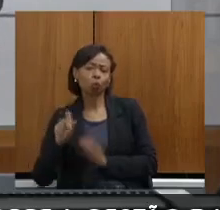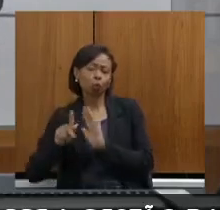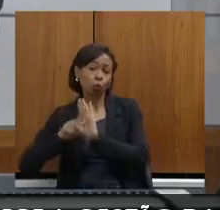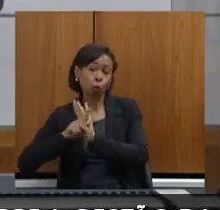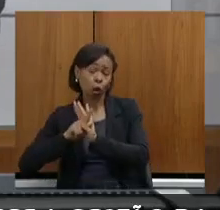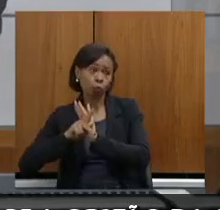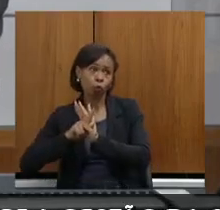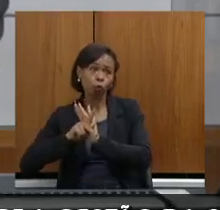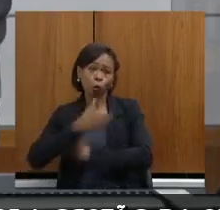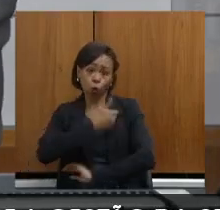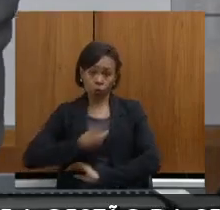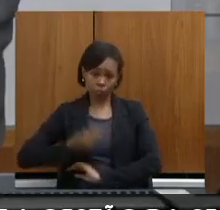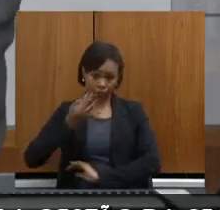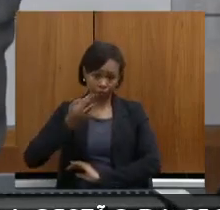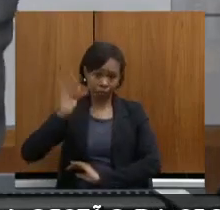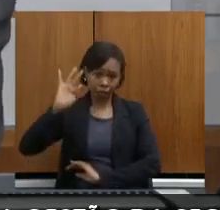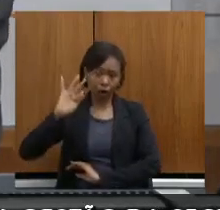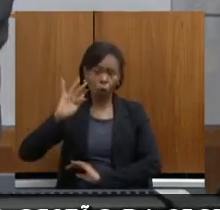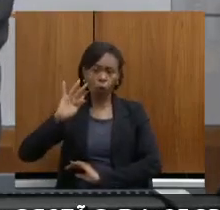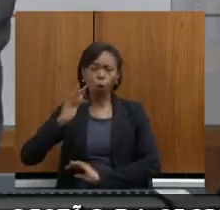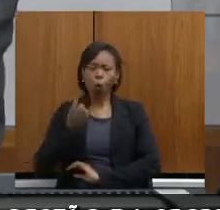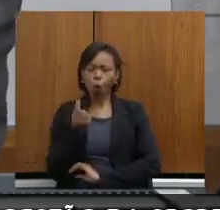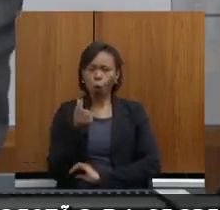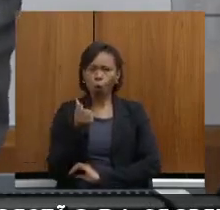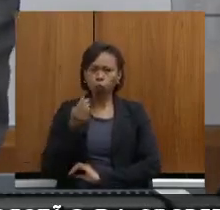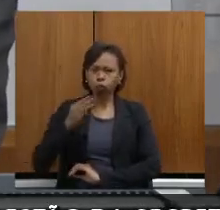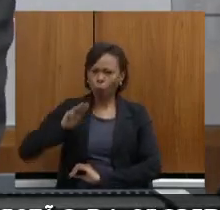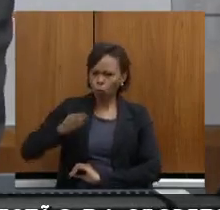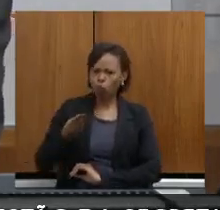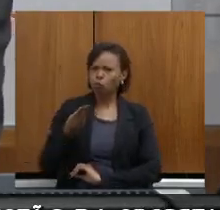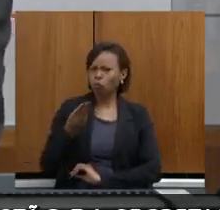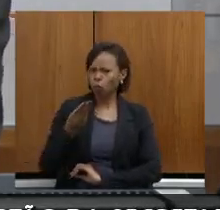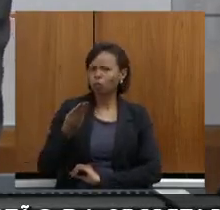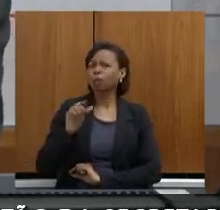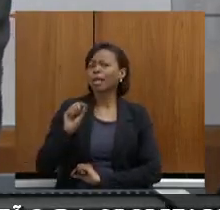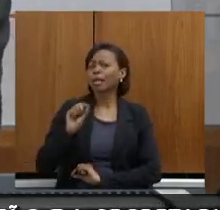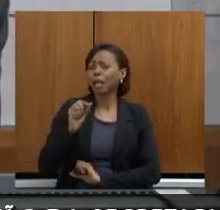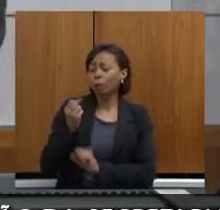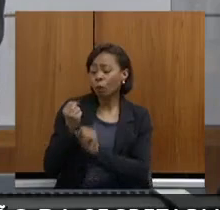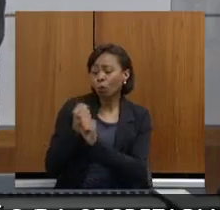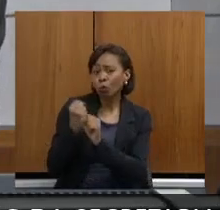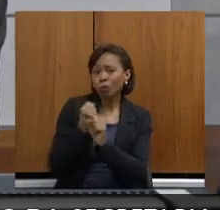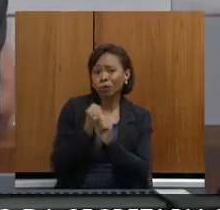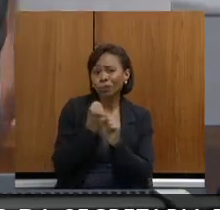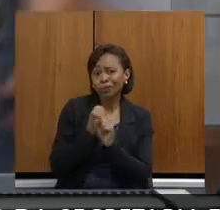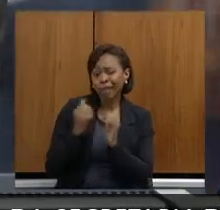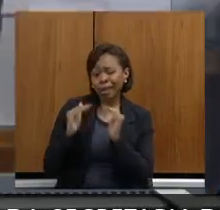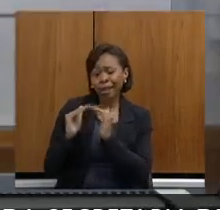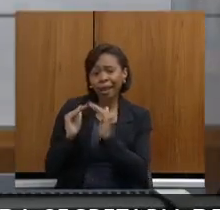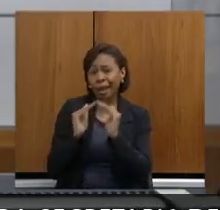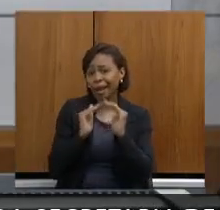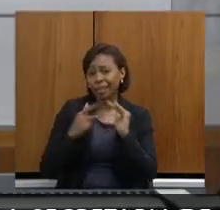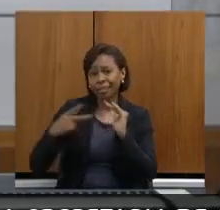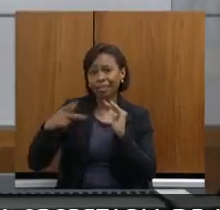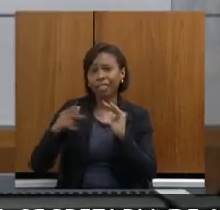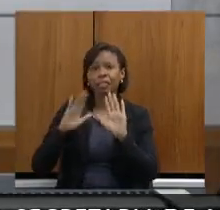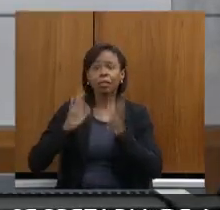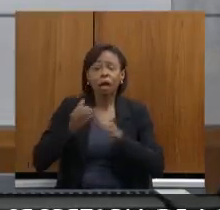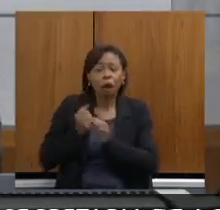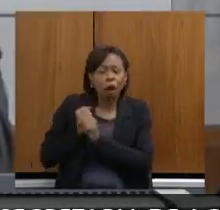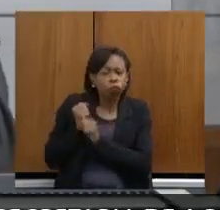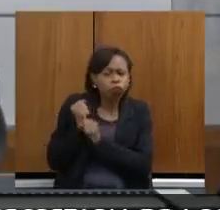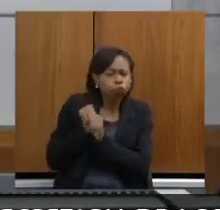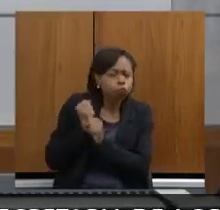pelo governo federal com alguns milhões desse fundo para construção das casinhas deles lá e já tem anos ele não